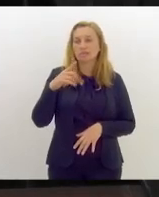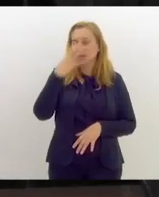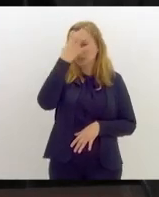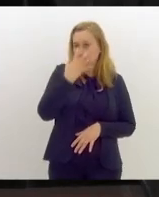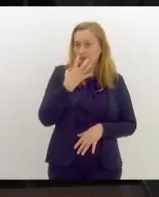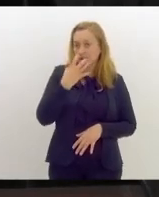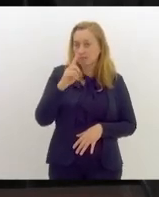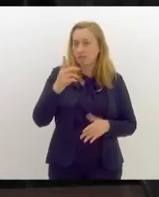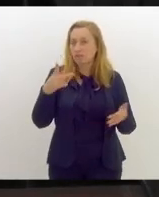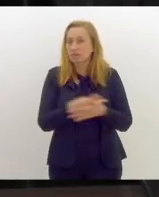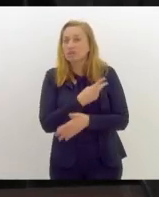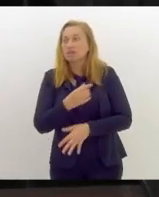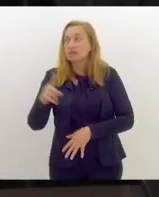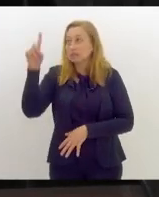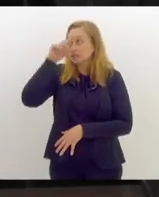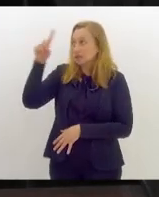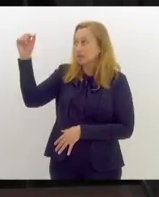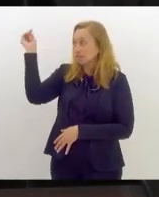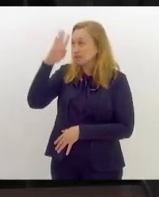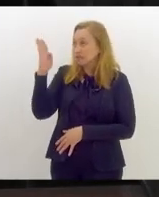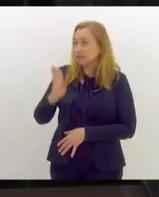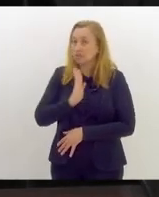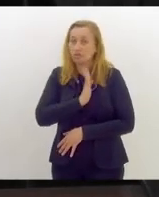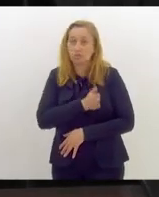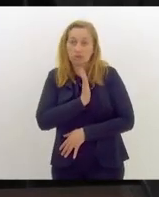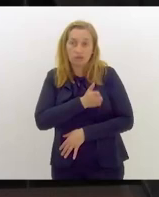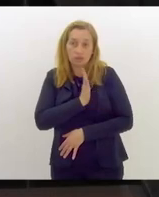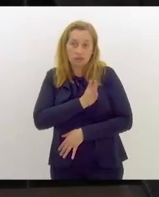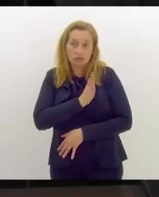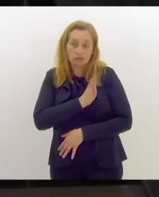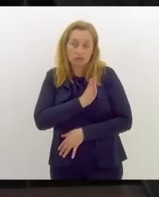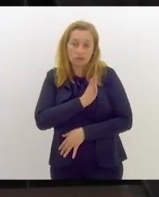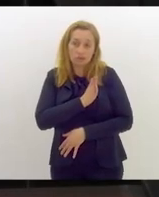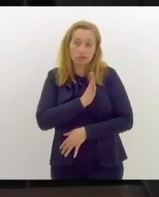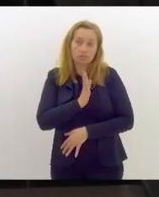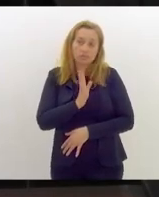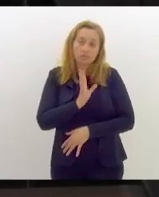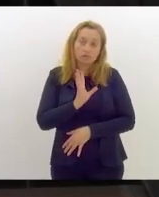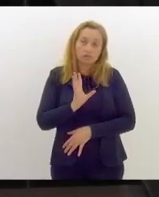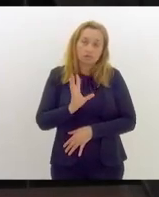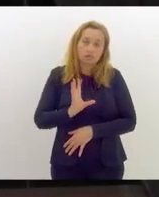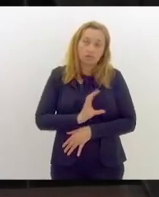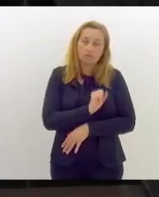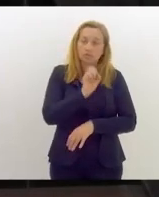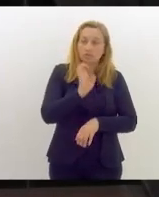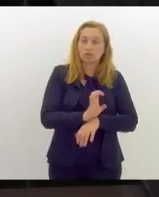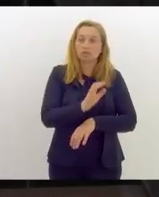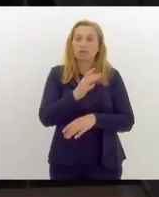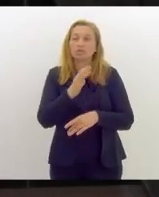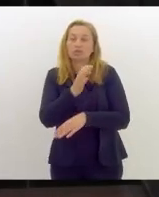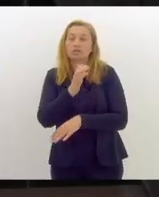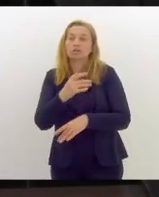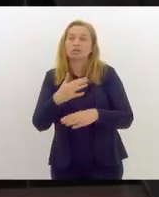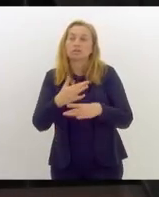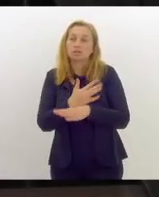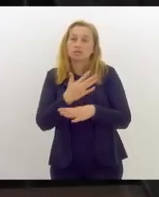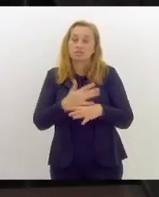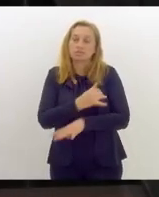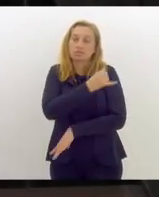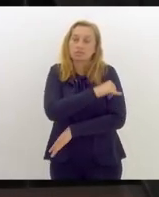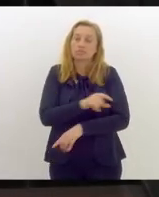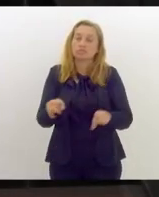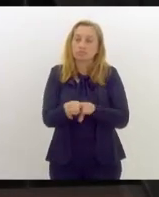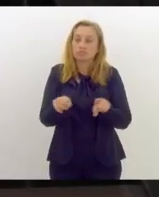é Brasileiro e tem um coração muito dedicado ao estado é a cidade do Rio de Janeiro e também a Niterói